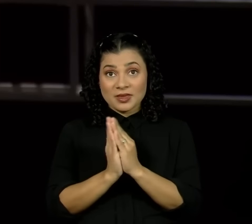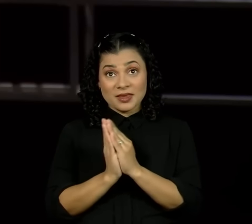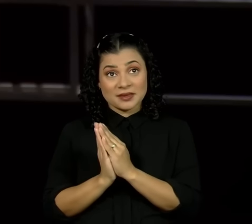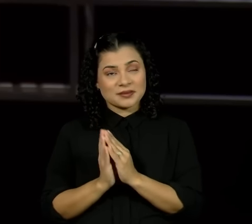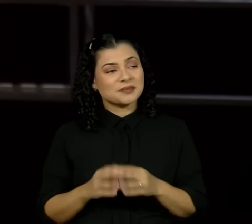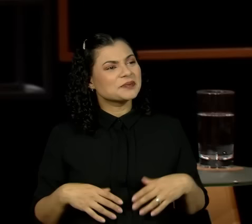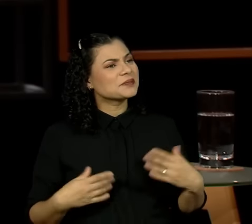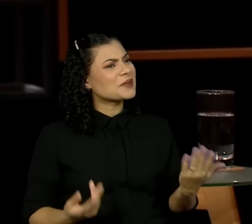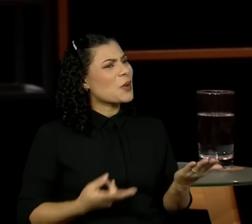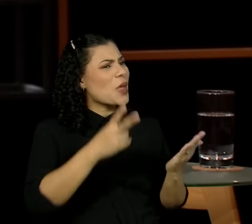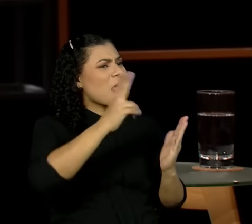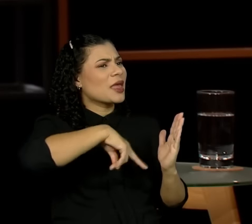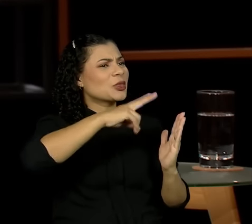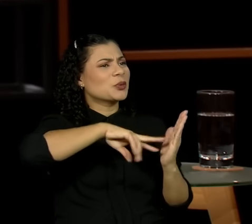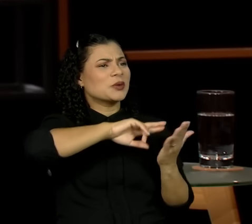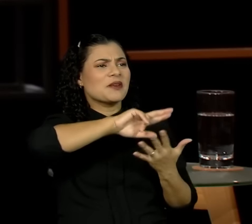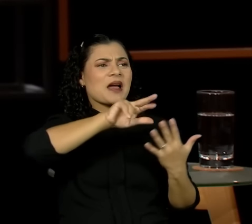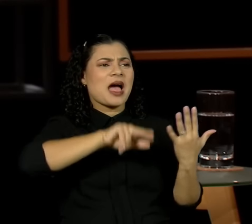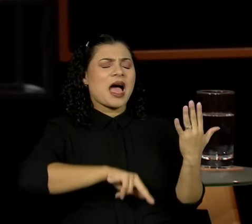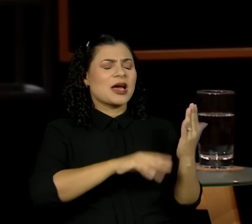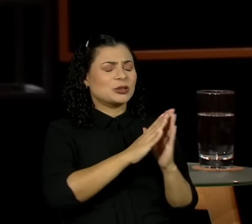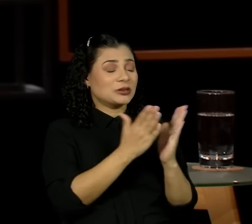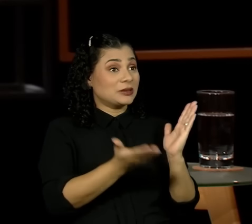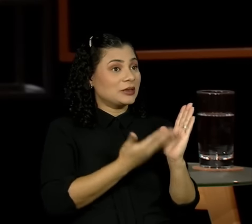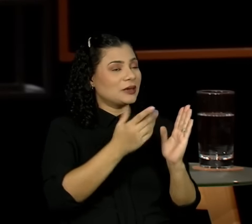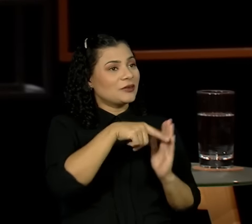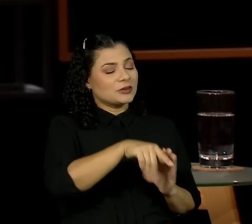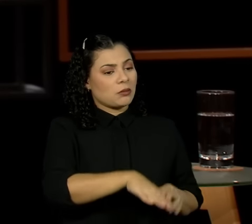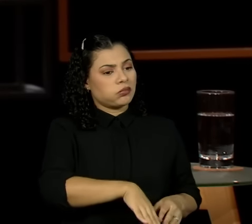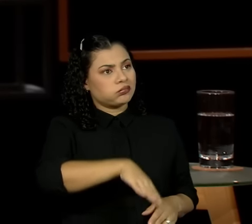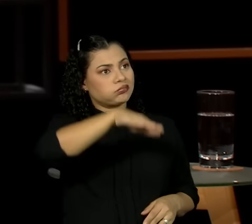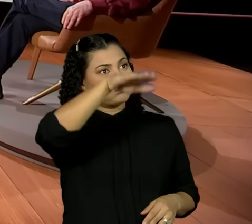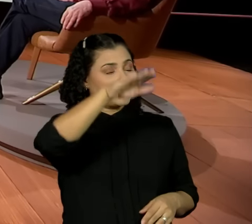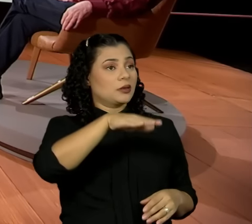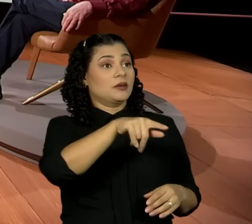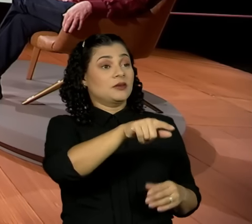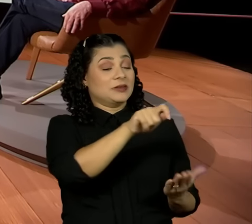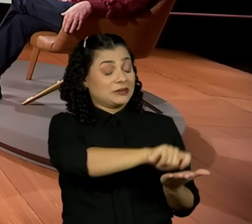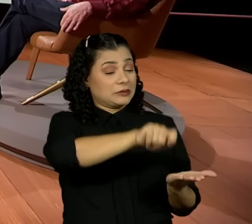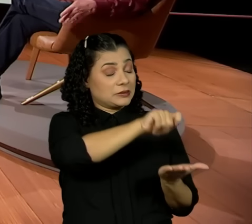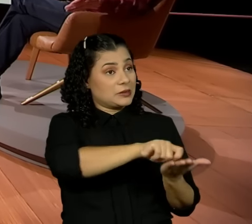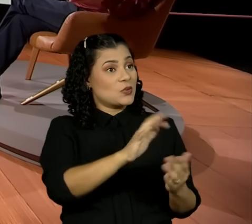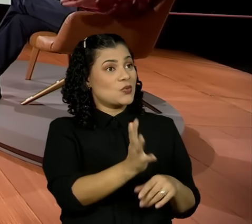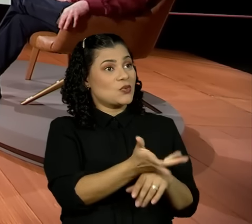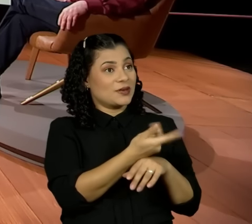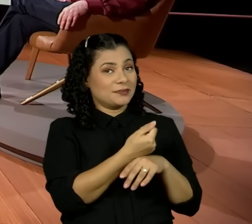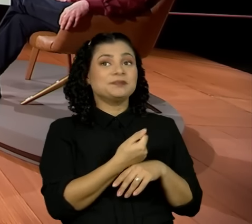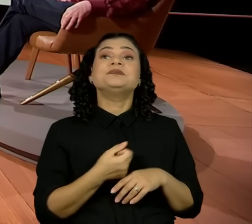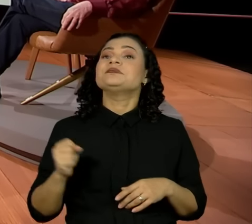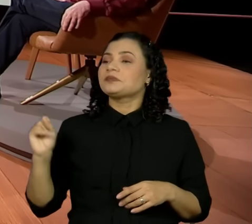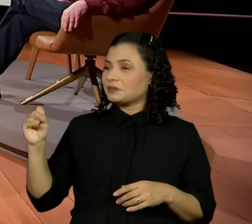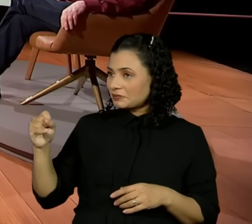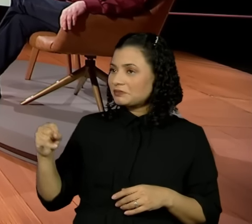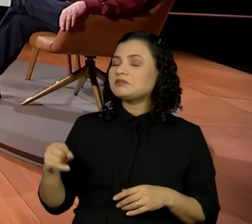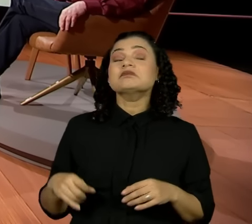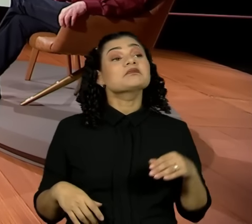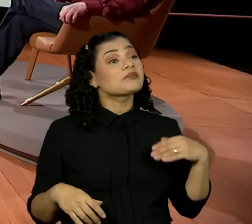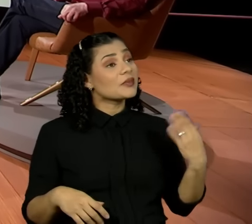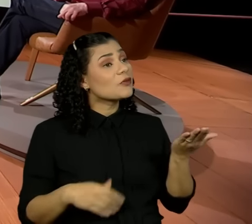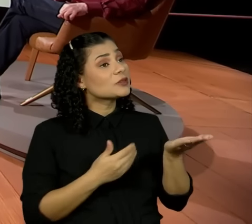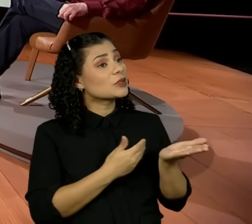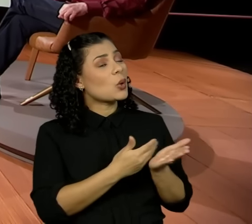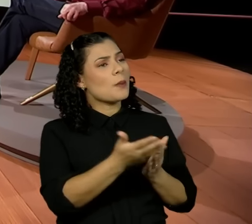tanta leitura, com tantos livros, você acabou, claro, se desenvolvendo na escrita, na sua própria escrita. Né? E você começou